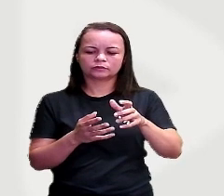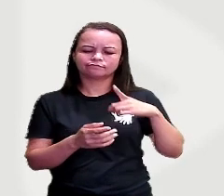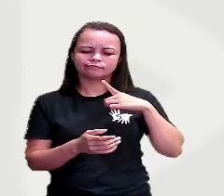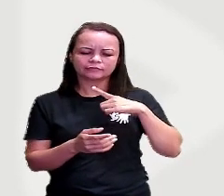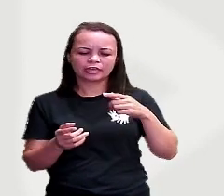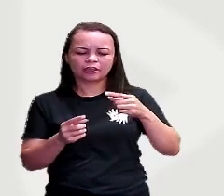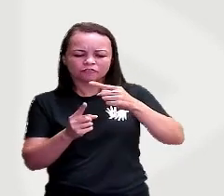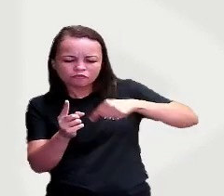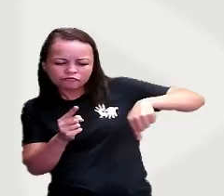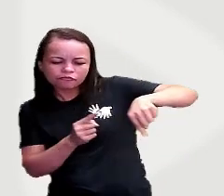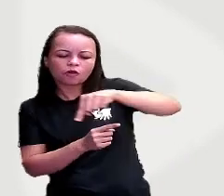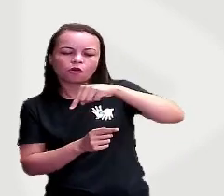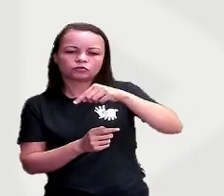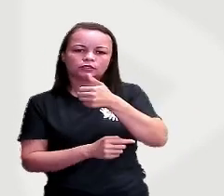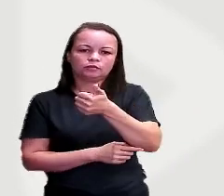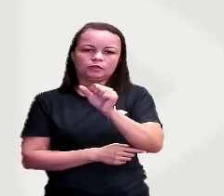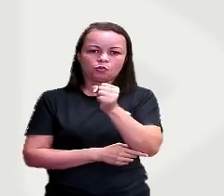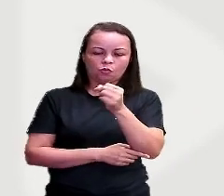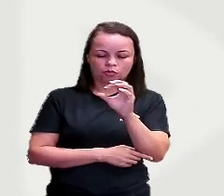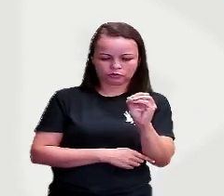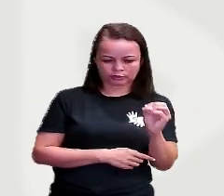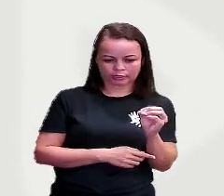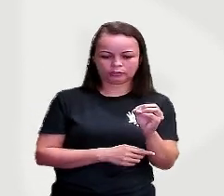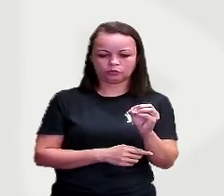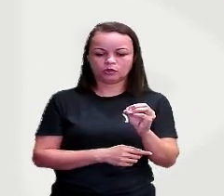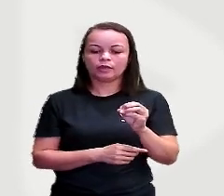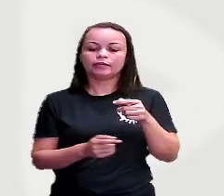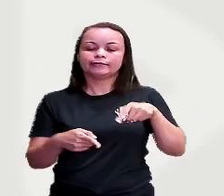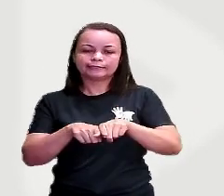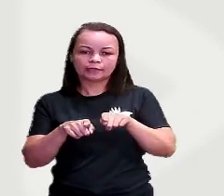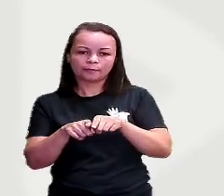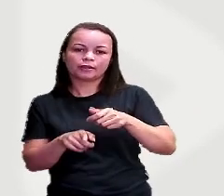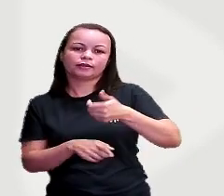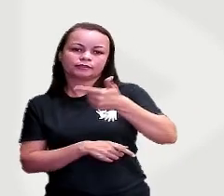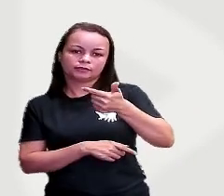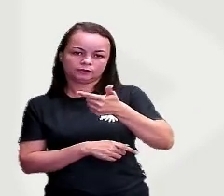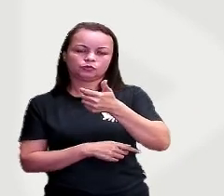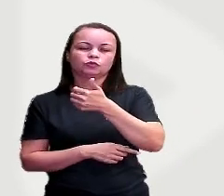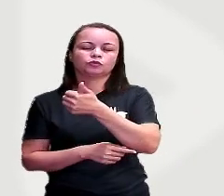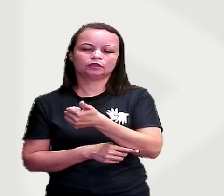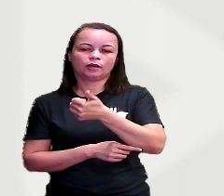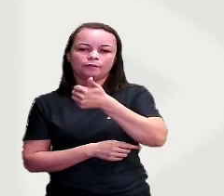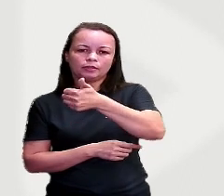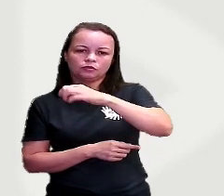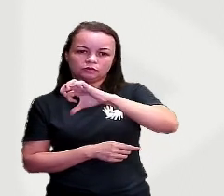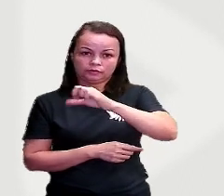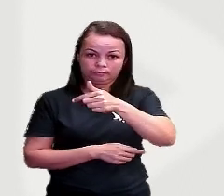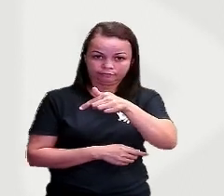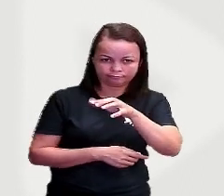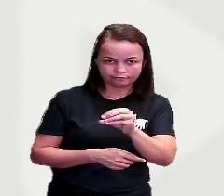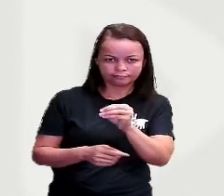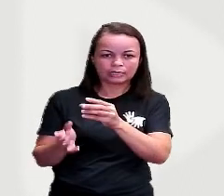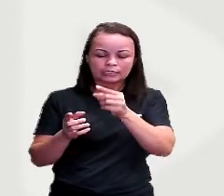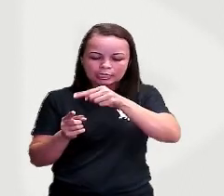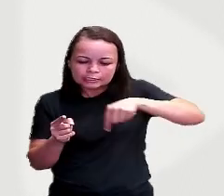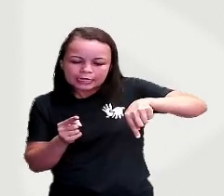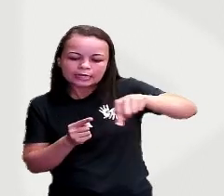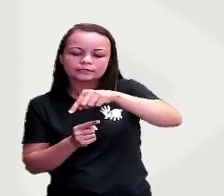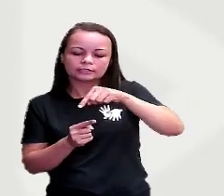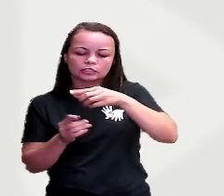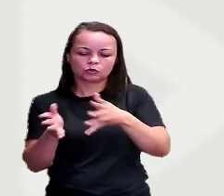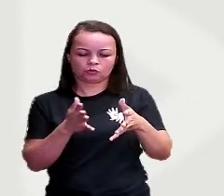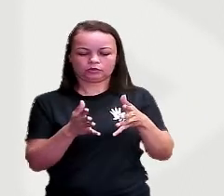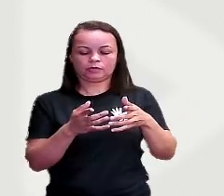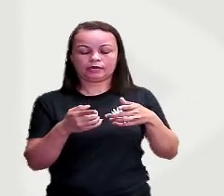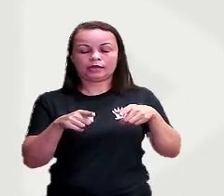de 1.970 pontos na segunda volta. Ao final do jogo, Ana disse ter